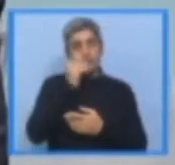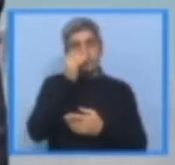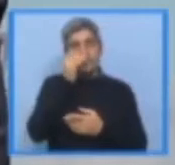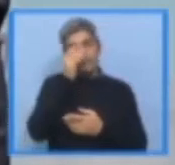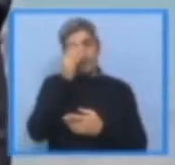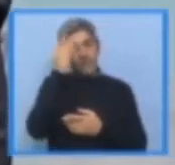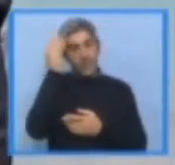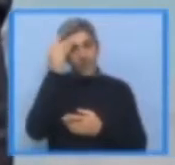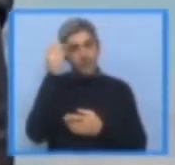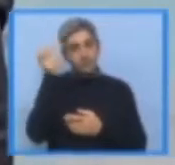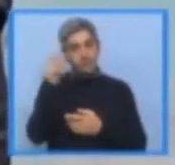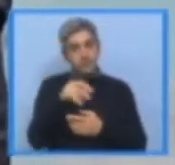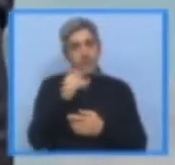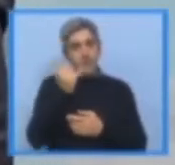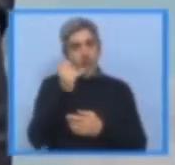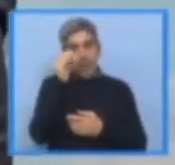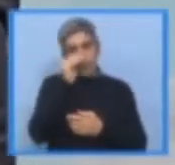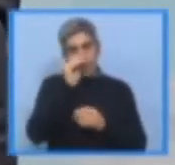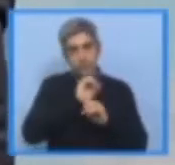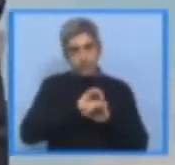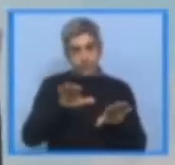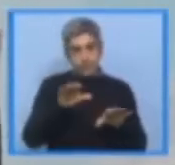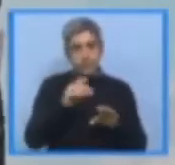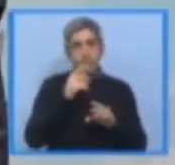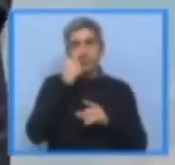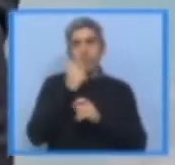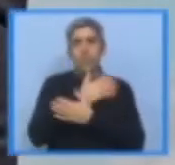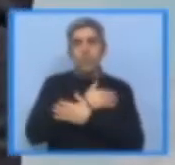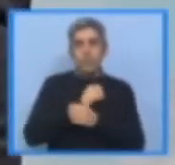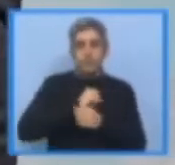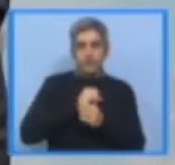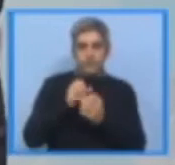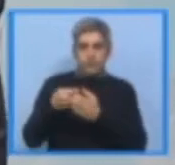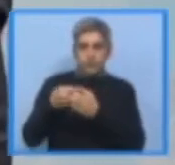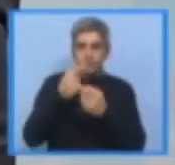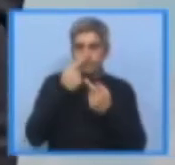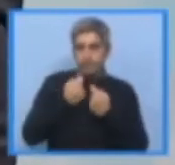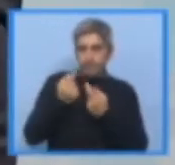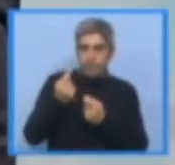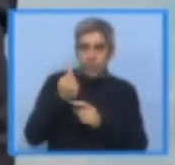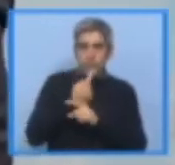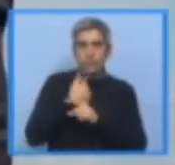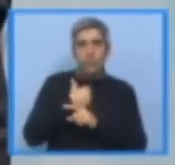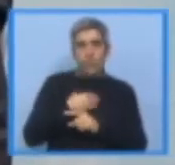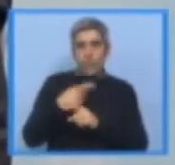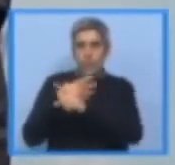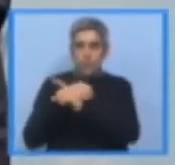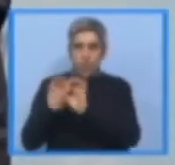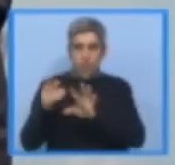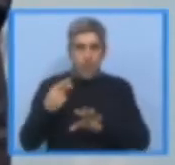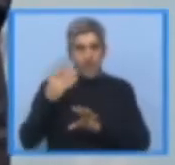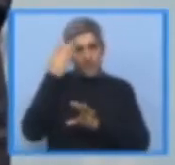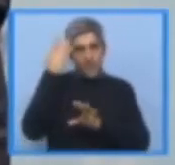falsas. Ou seja, dentro do meu grupinho de amigos que pensam como eu, que são mais ou menos como eu, que gostam das coisas que eu gosto, é muito